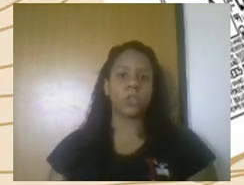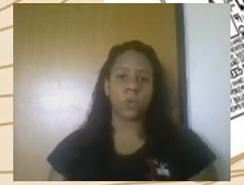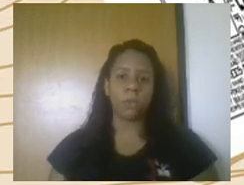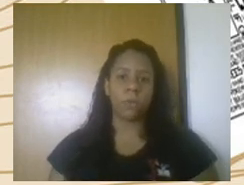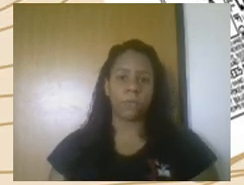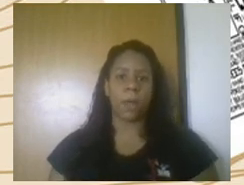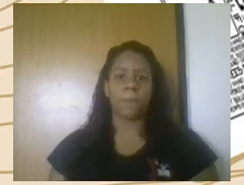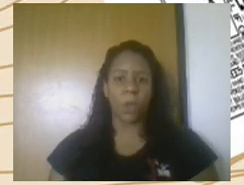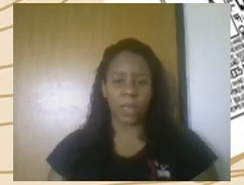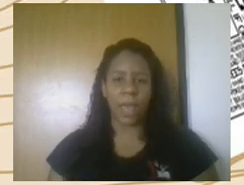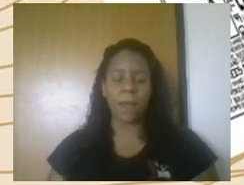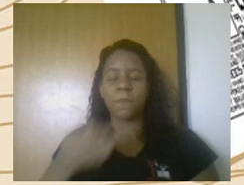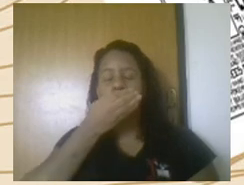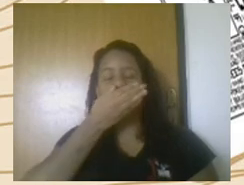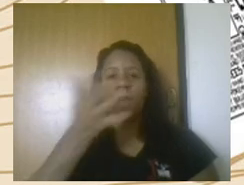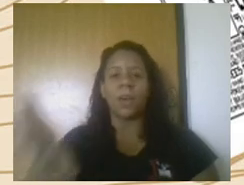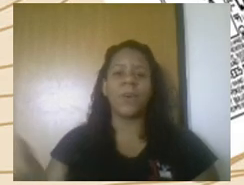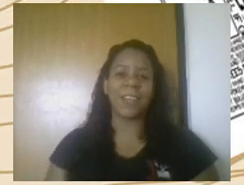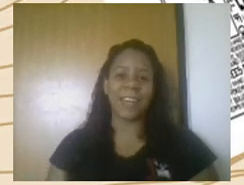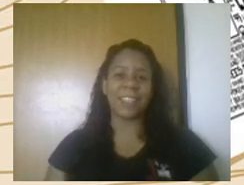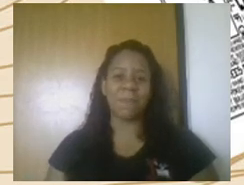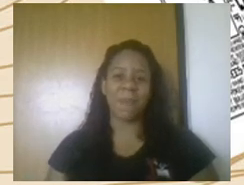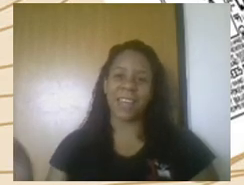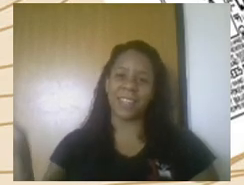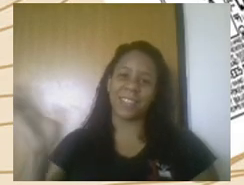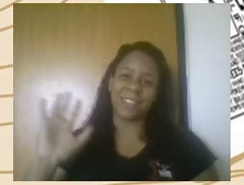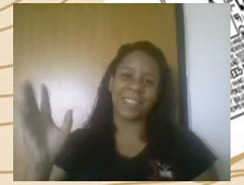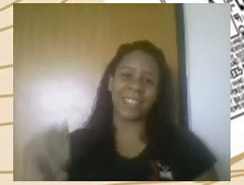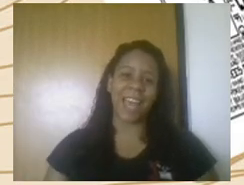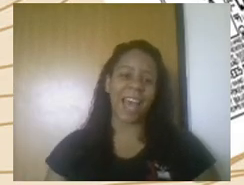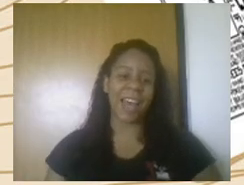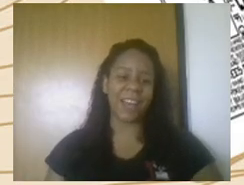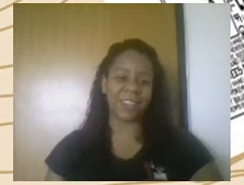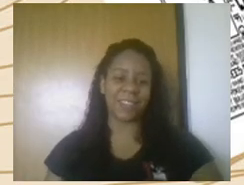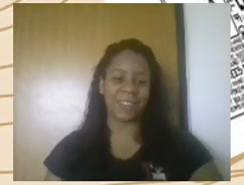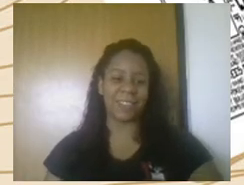tire a sua dúvida, ok? Um grande beijo. Tchau!